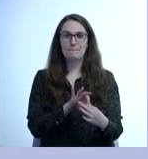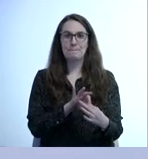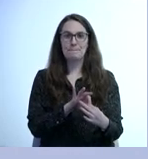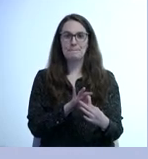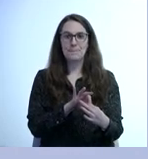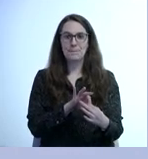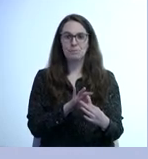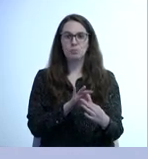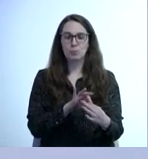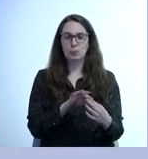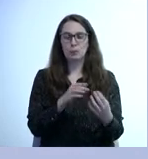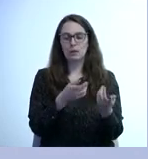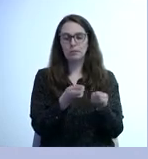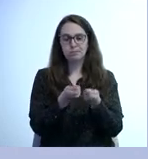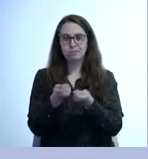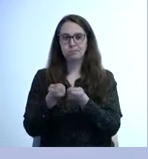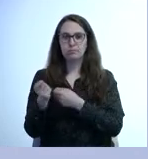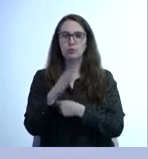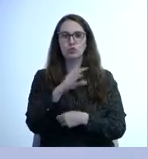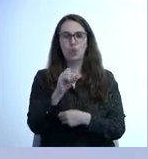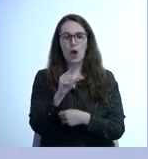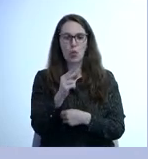com o espólio do João Luís